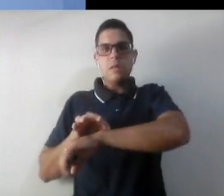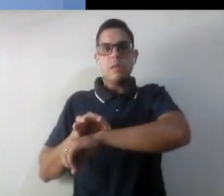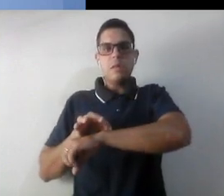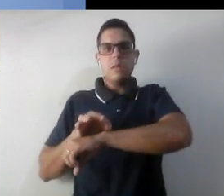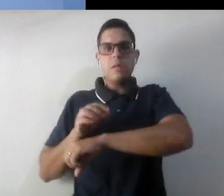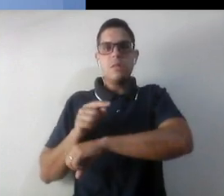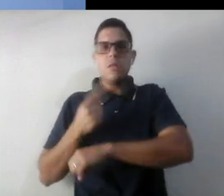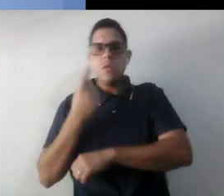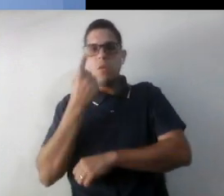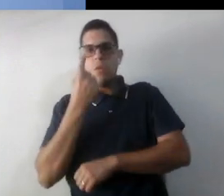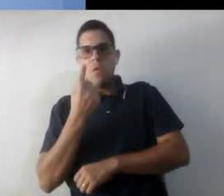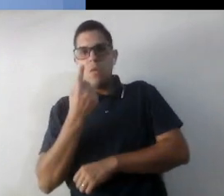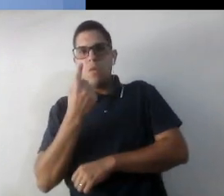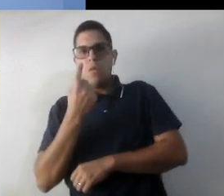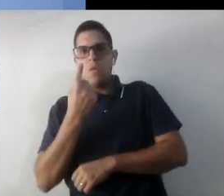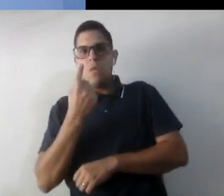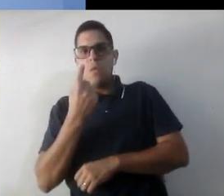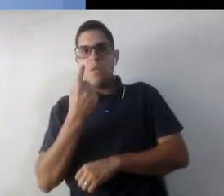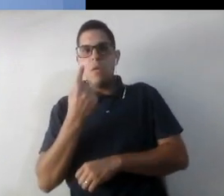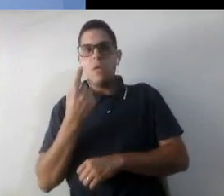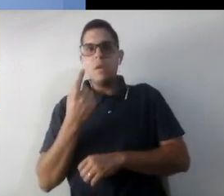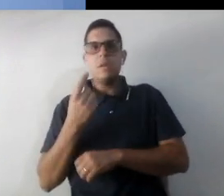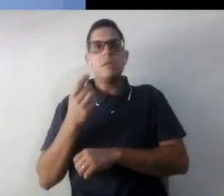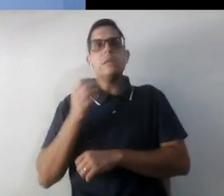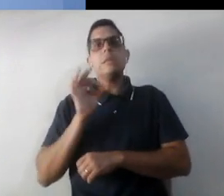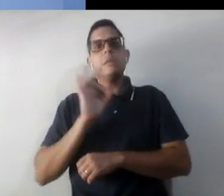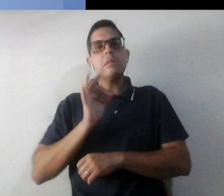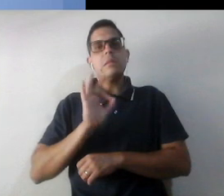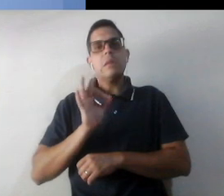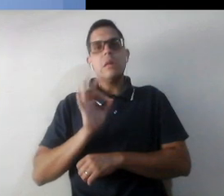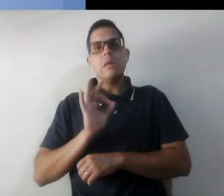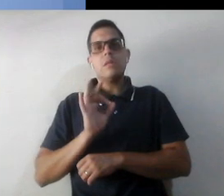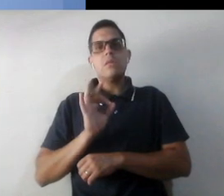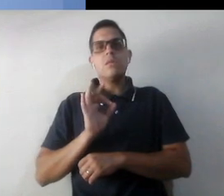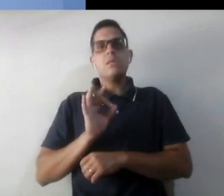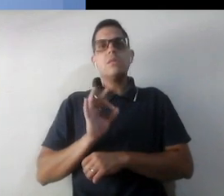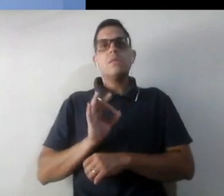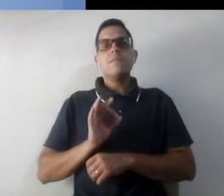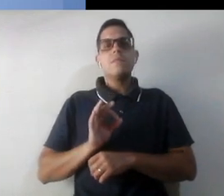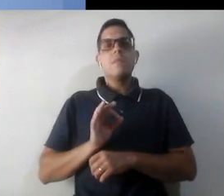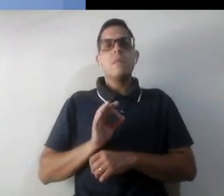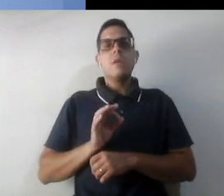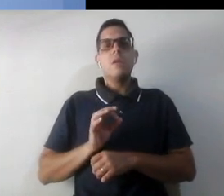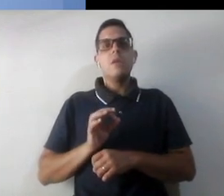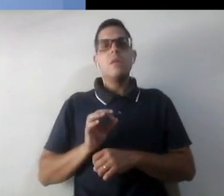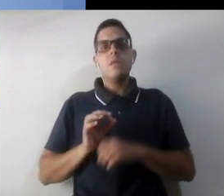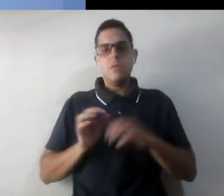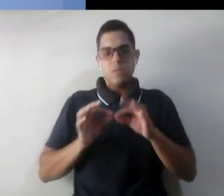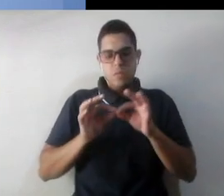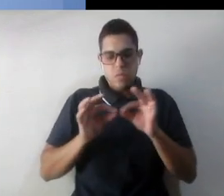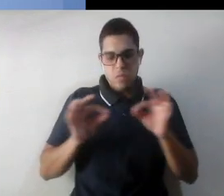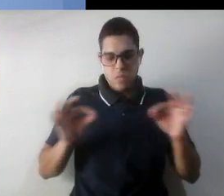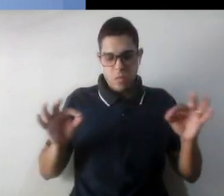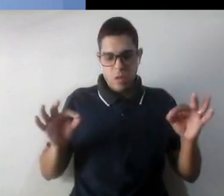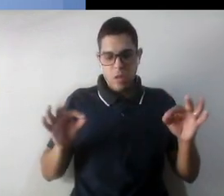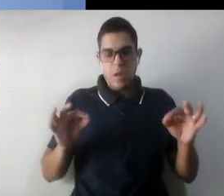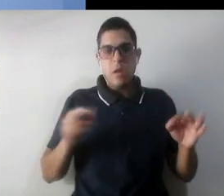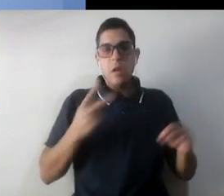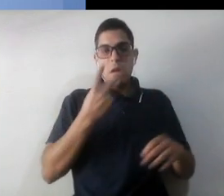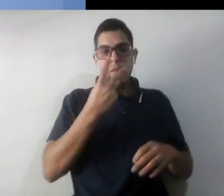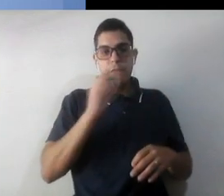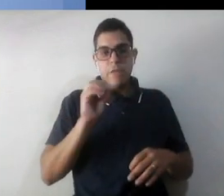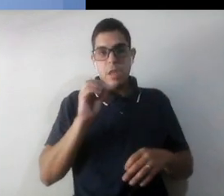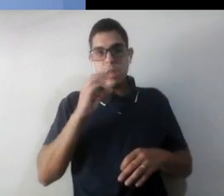1, a trena correta, 20 centímetros medido, é igual a 20 centímetros no real. Agora imagine que